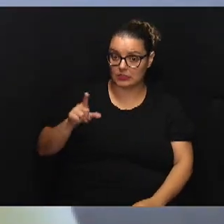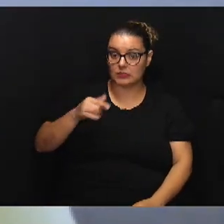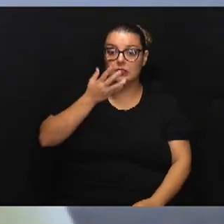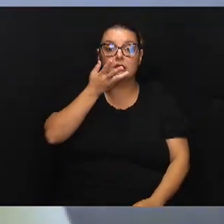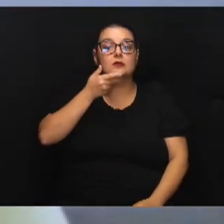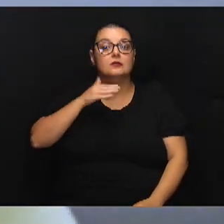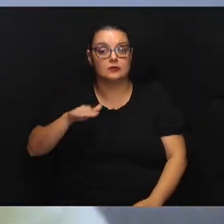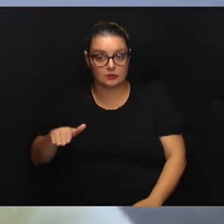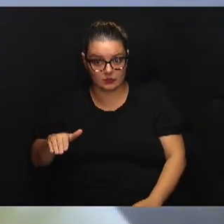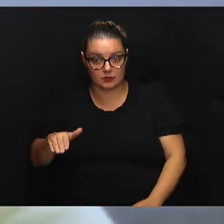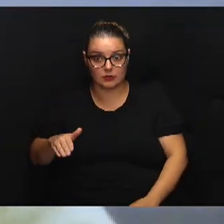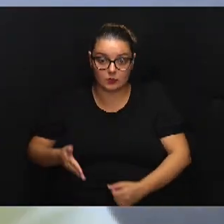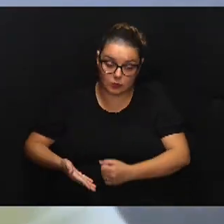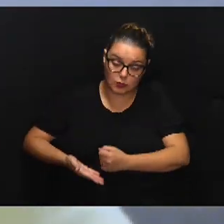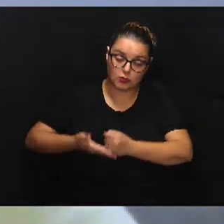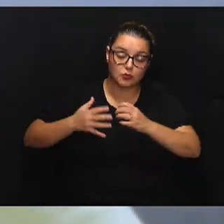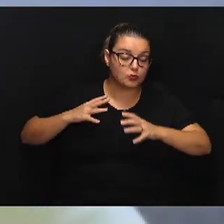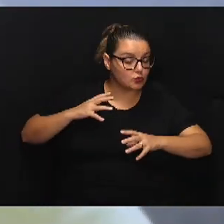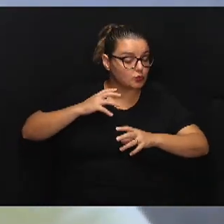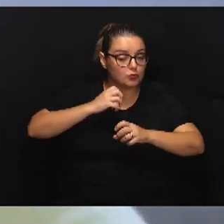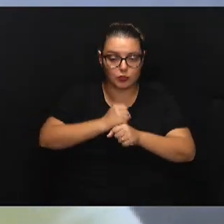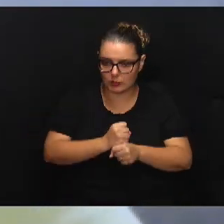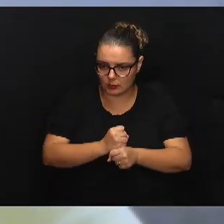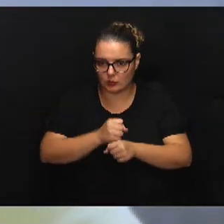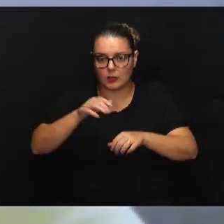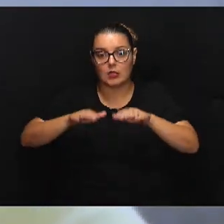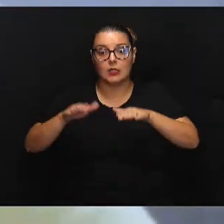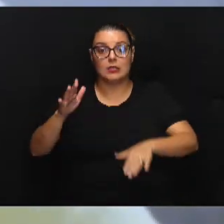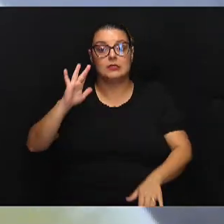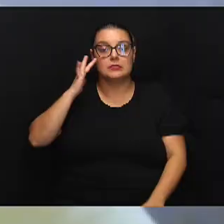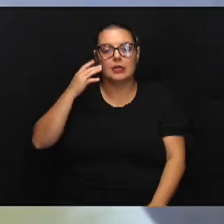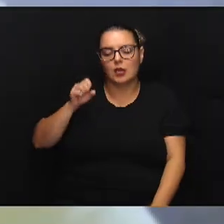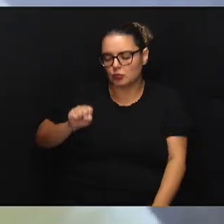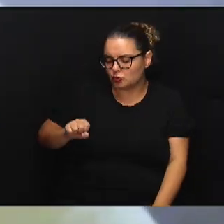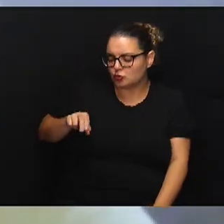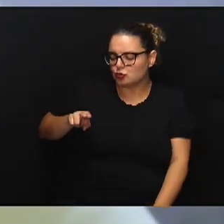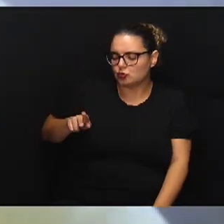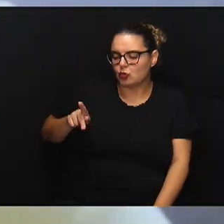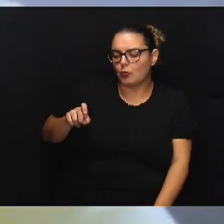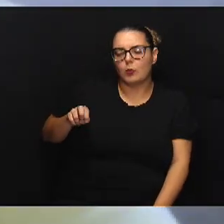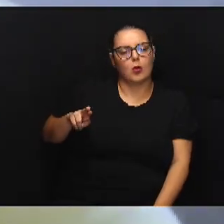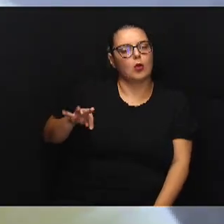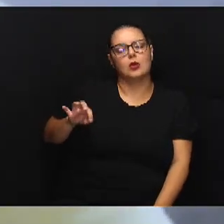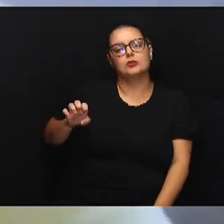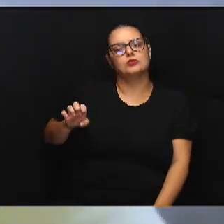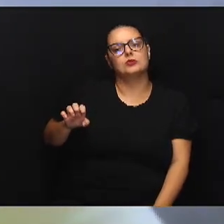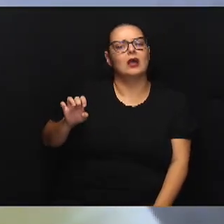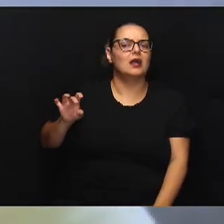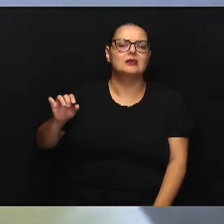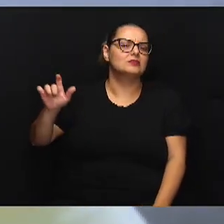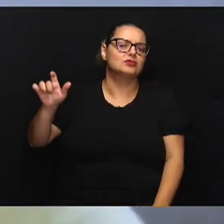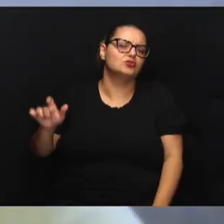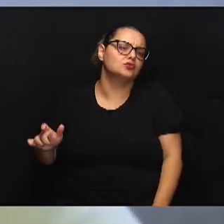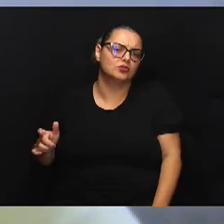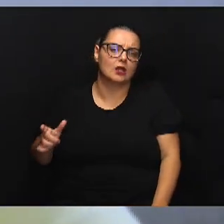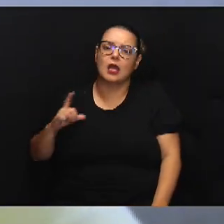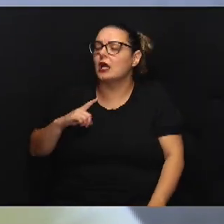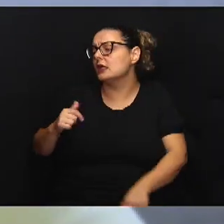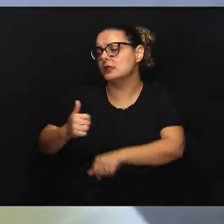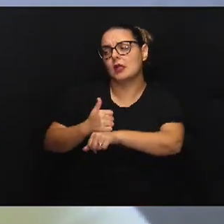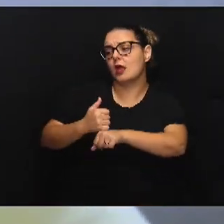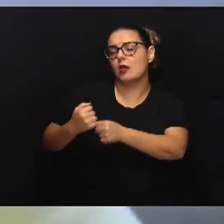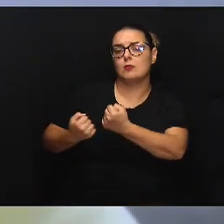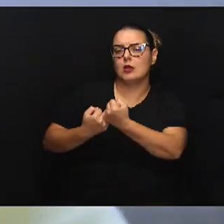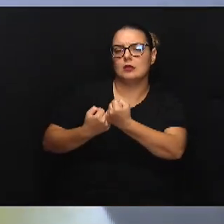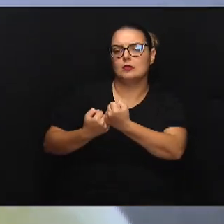precisa de muito suporte. E às vezes a gente acha suporte só uma pessoa. Ele tem um profissional de